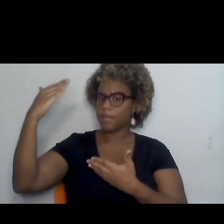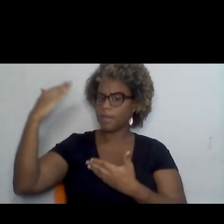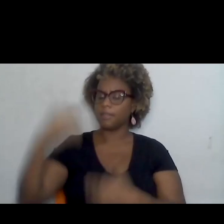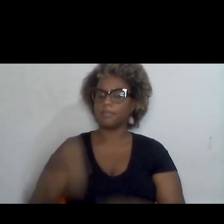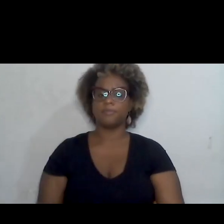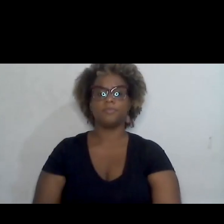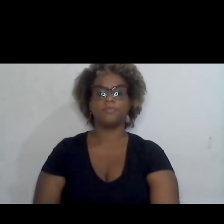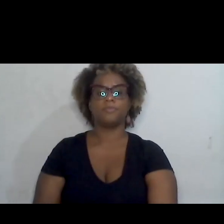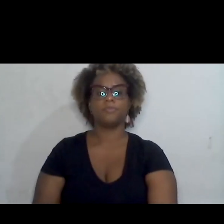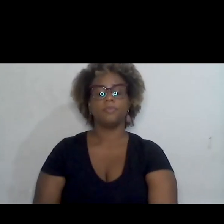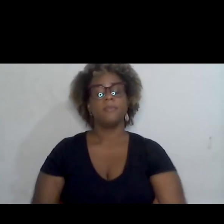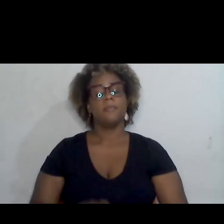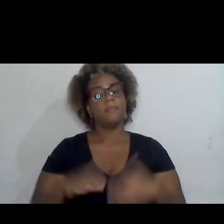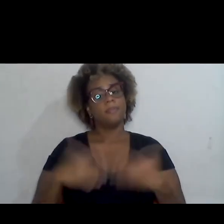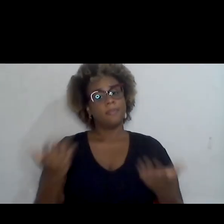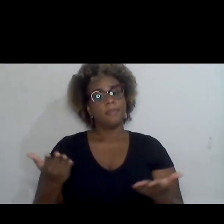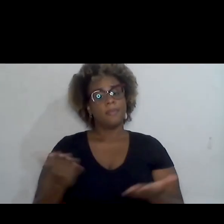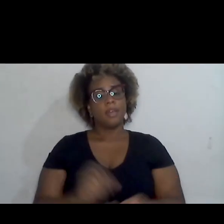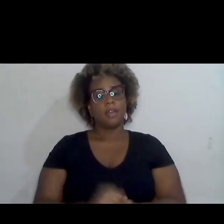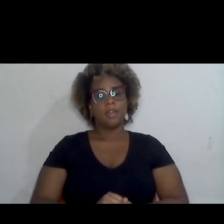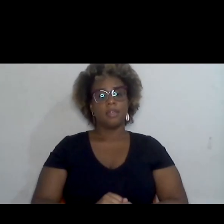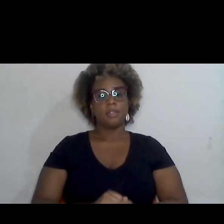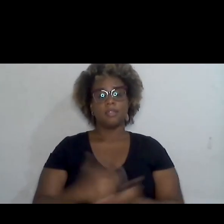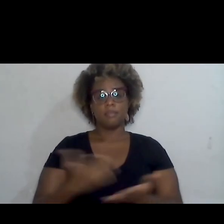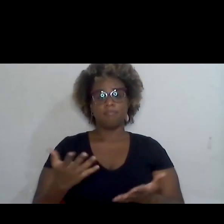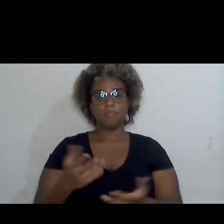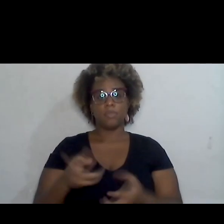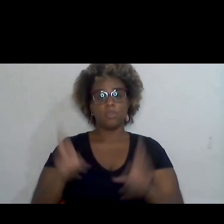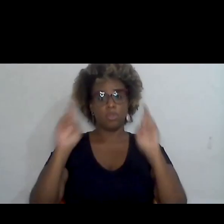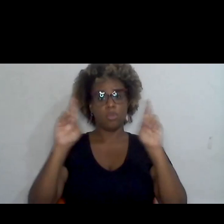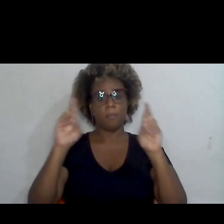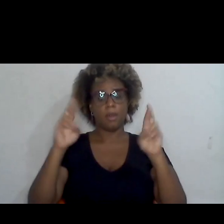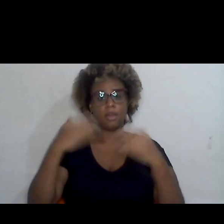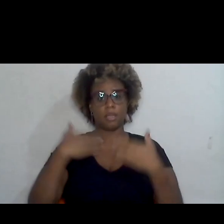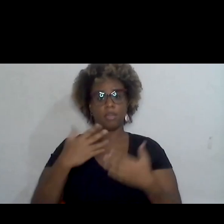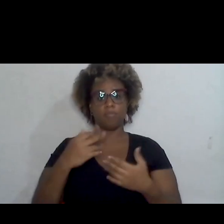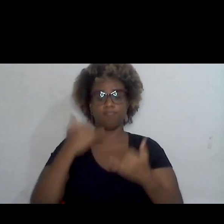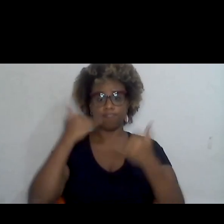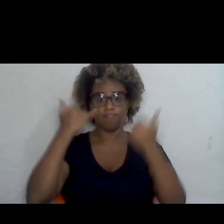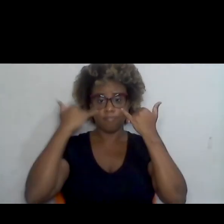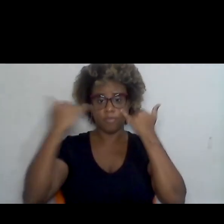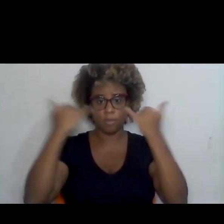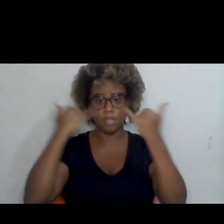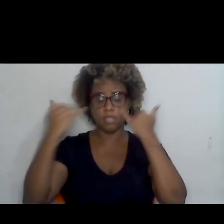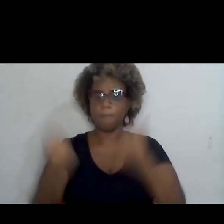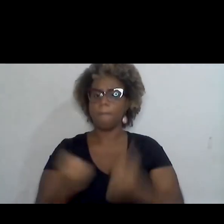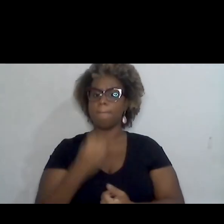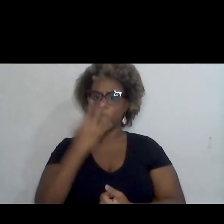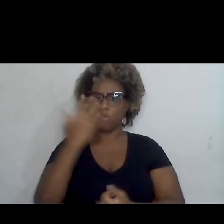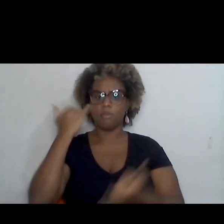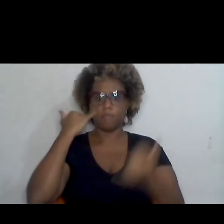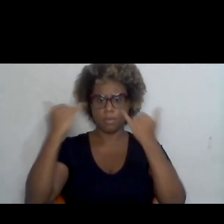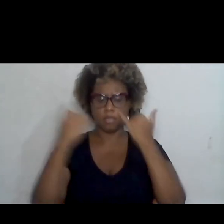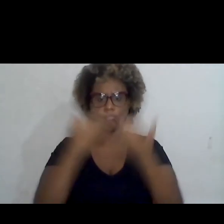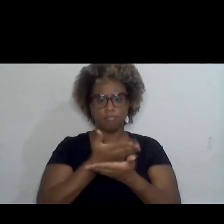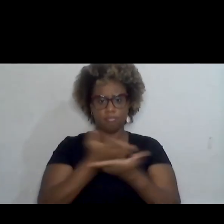Muito obrigada, mas enfim, eu espero ter sido portadora de mais de boas notícias do que de más notícias. Vou